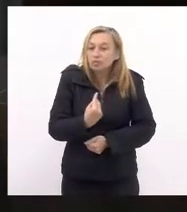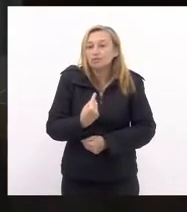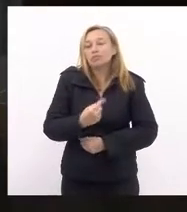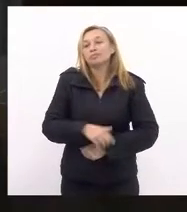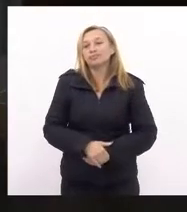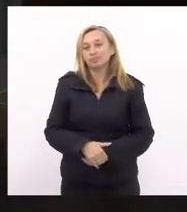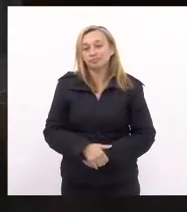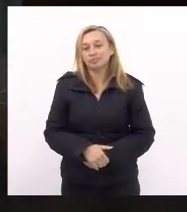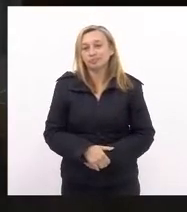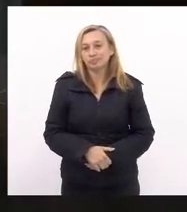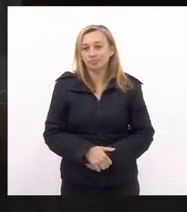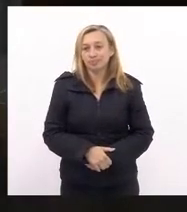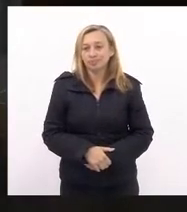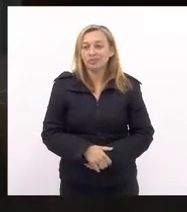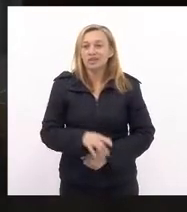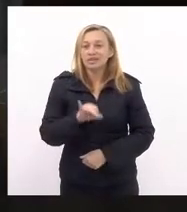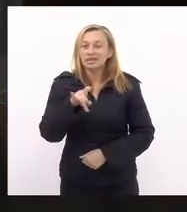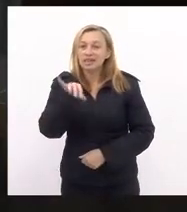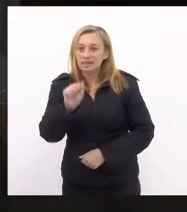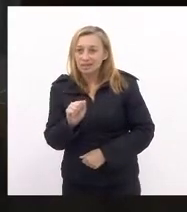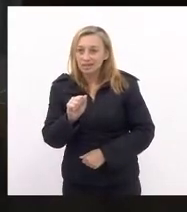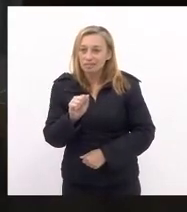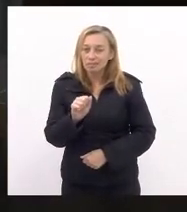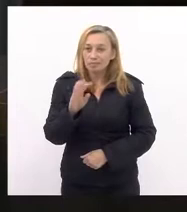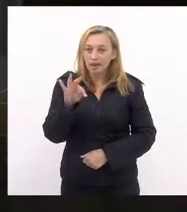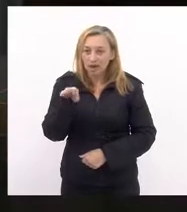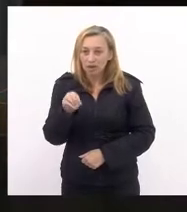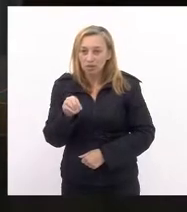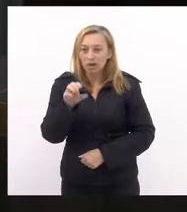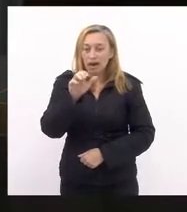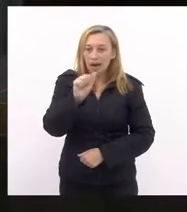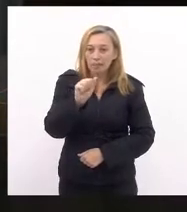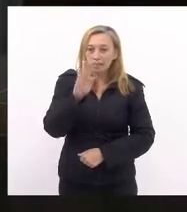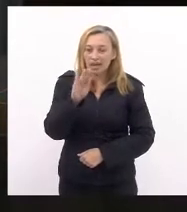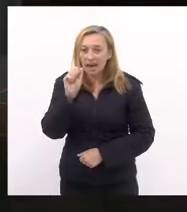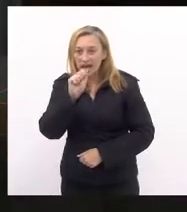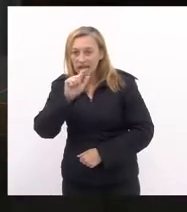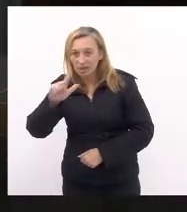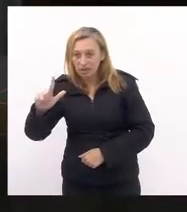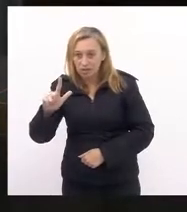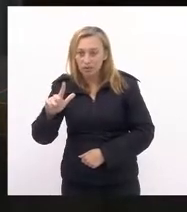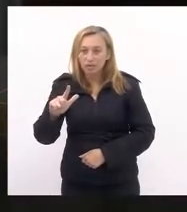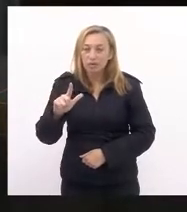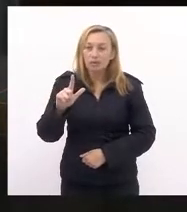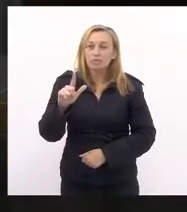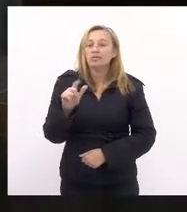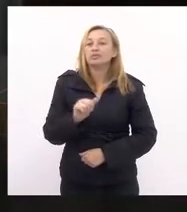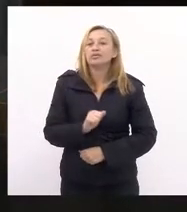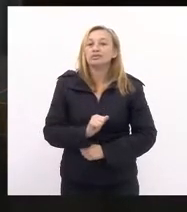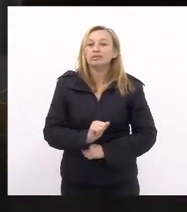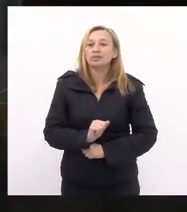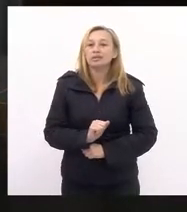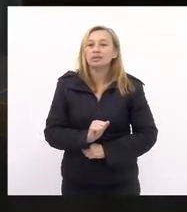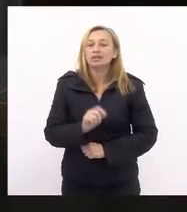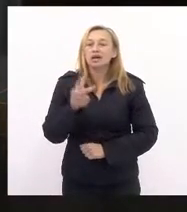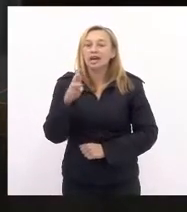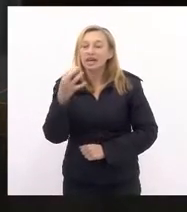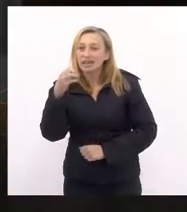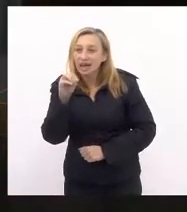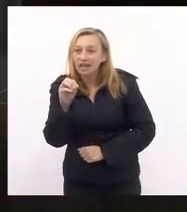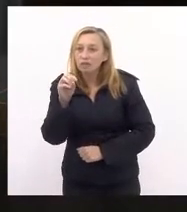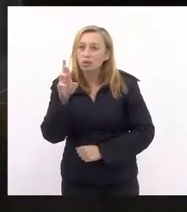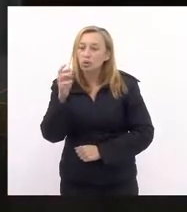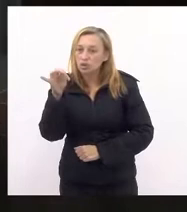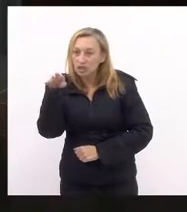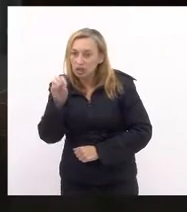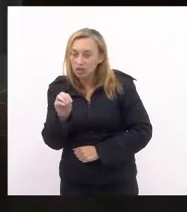aliados. César Bastos, Abigail Paraíso Gonçalves Pereira, Renato